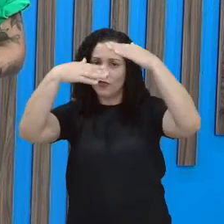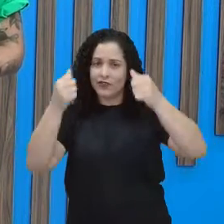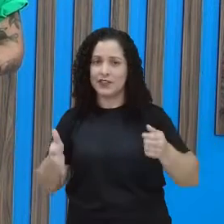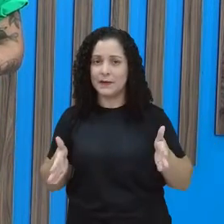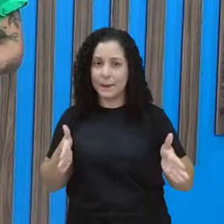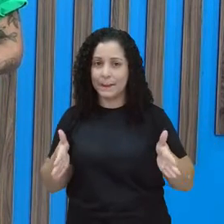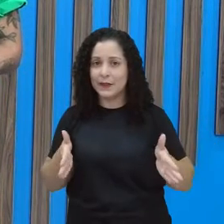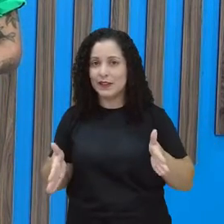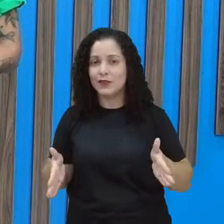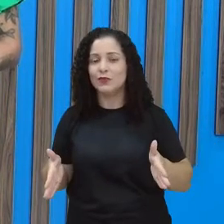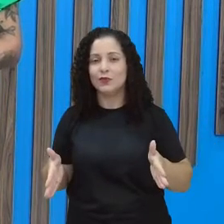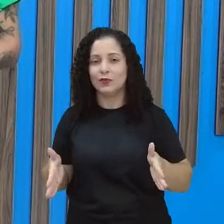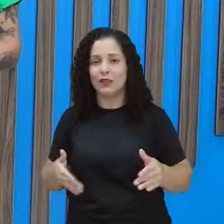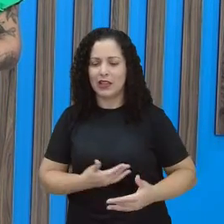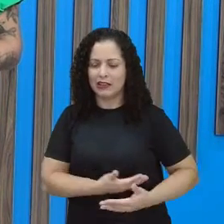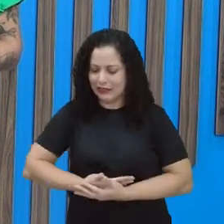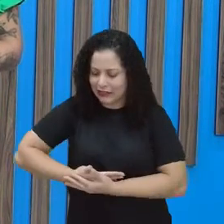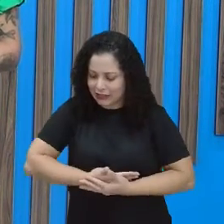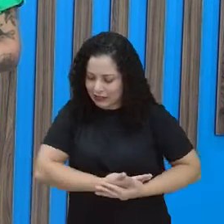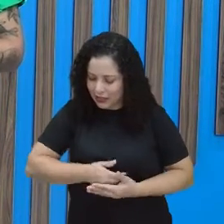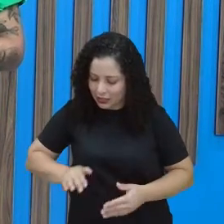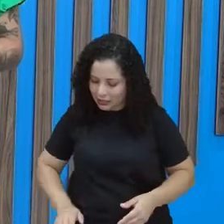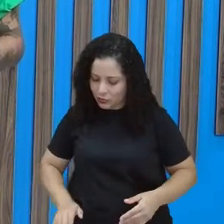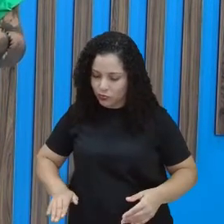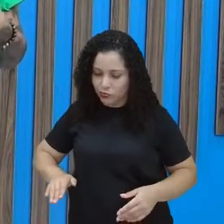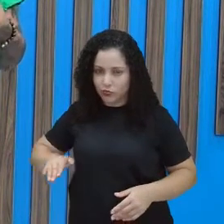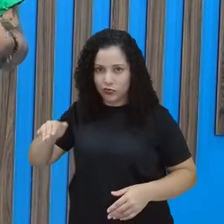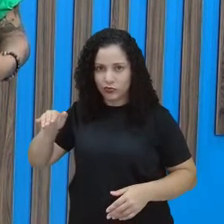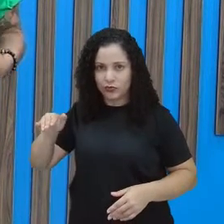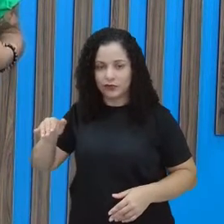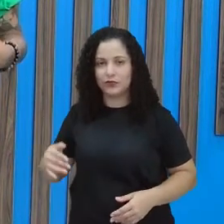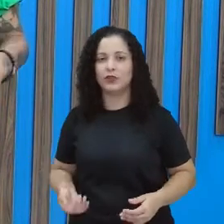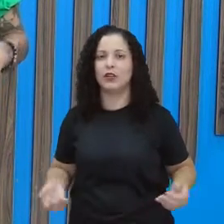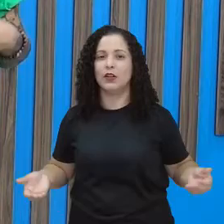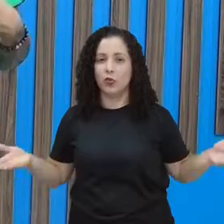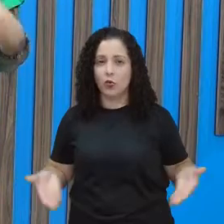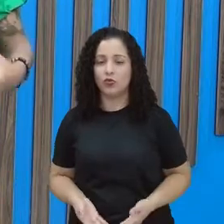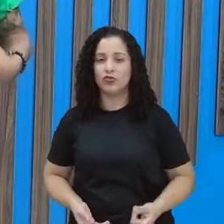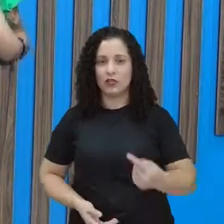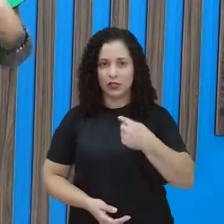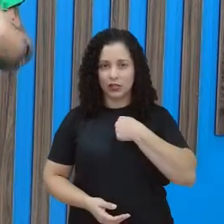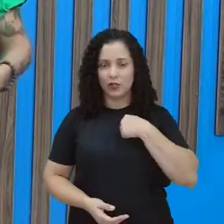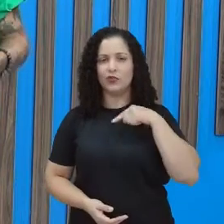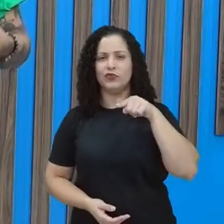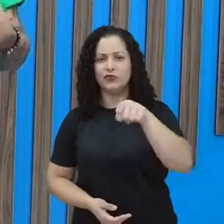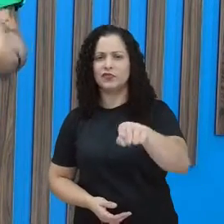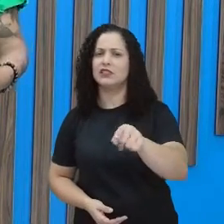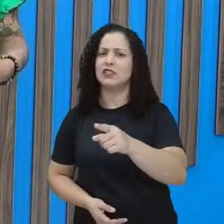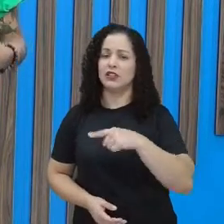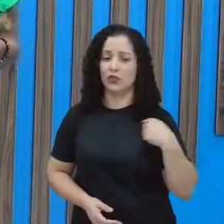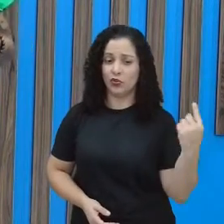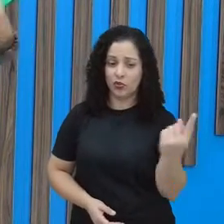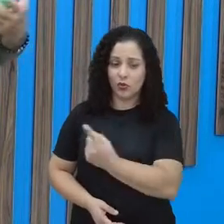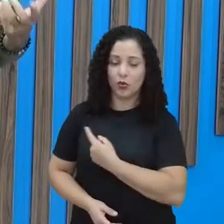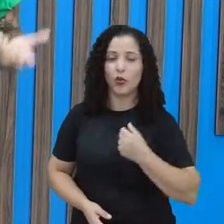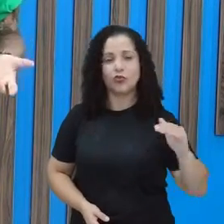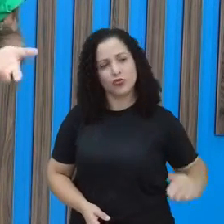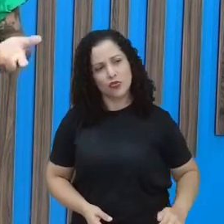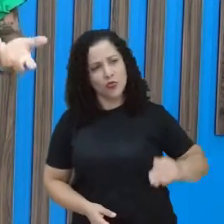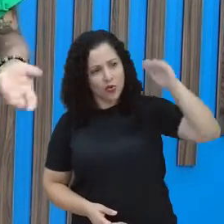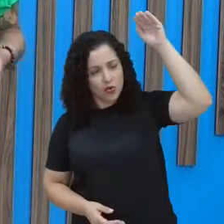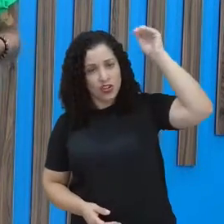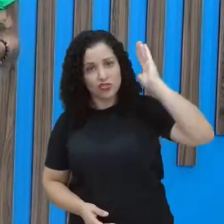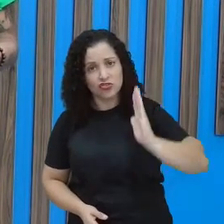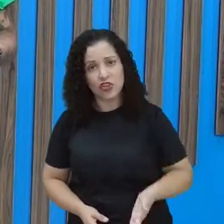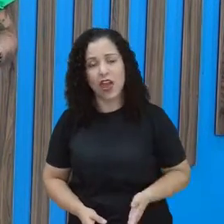que é a primeira infância. Se você e eu estamos hoje aqui adultos, com saúde, com força, estudando, trabalhando, vivendo nossa